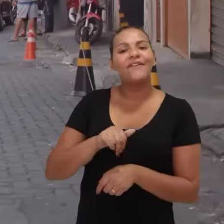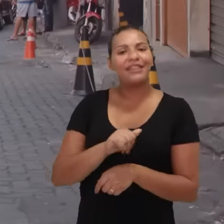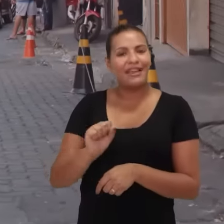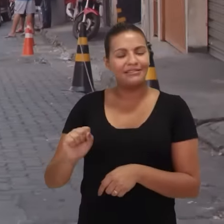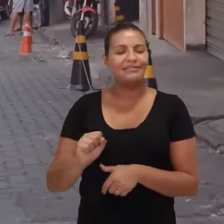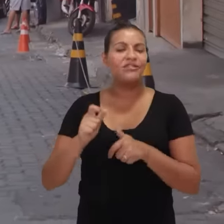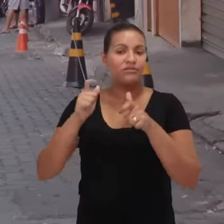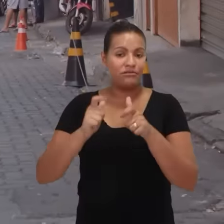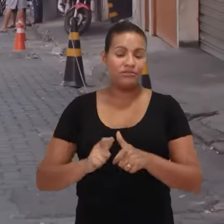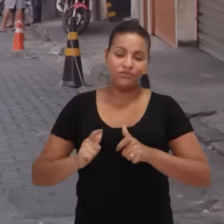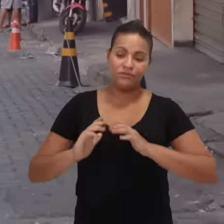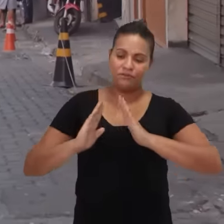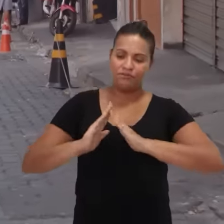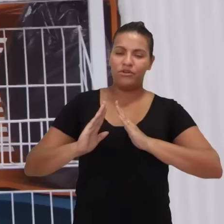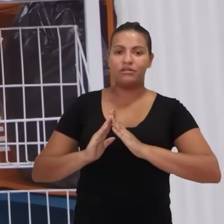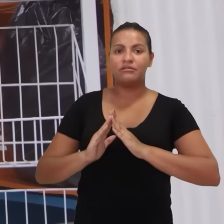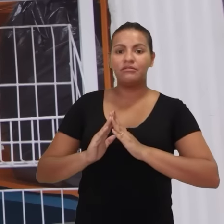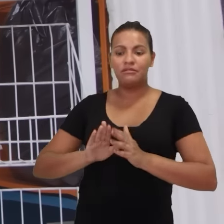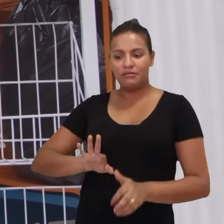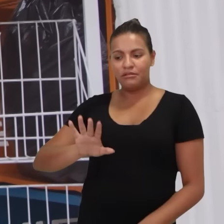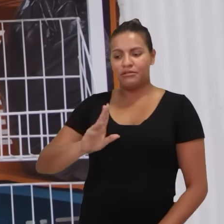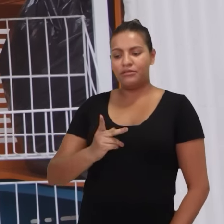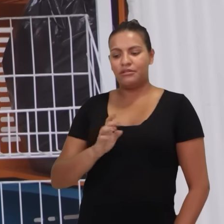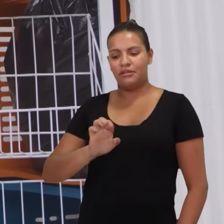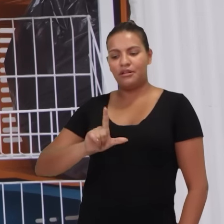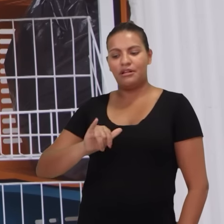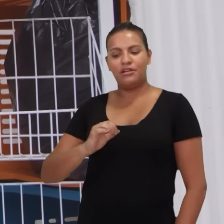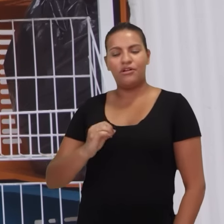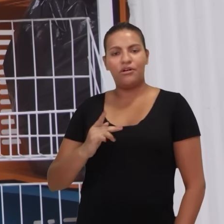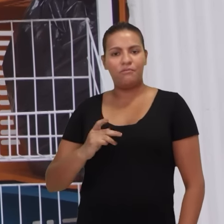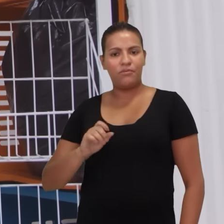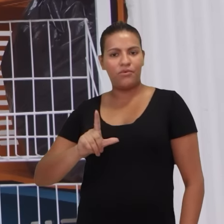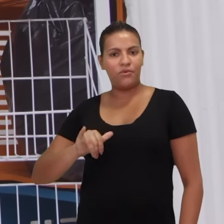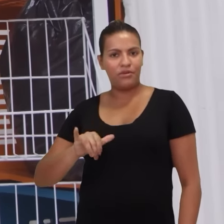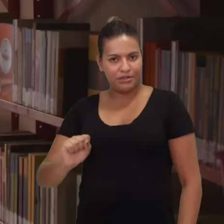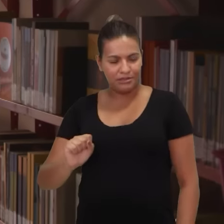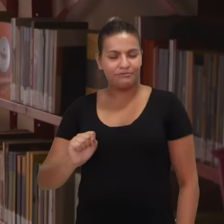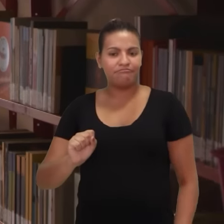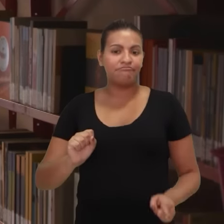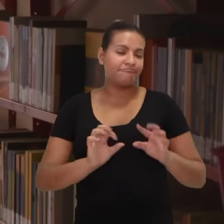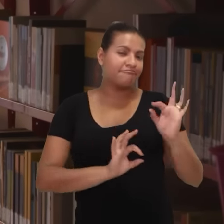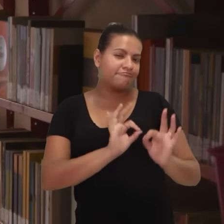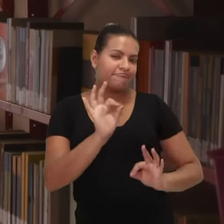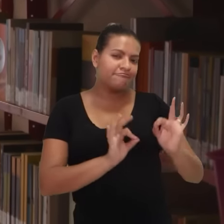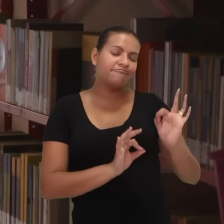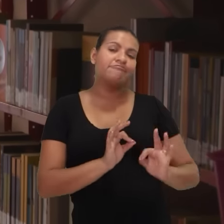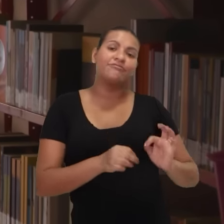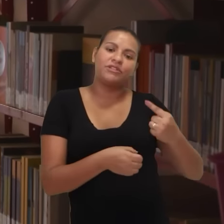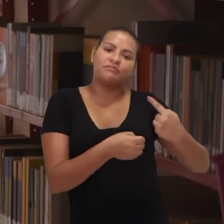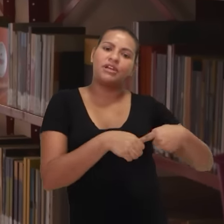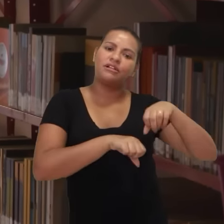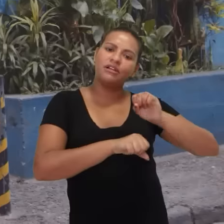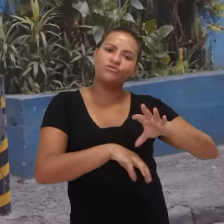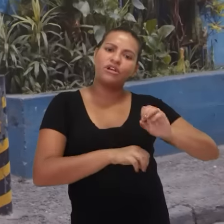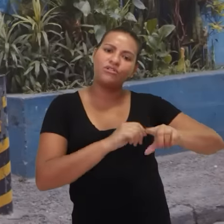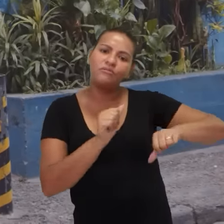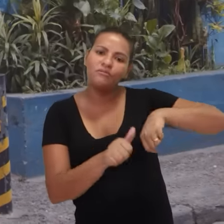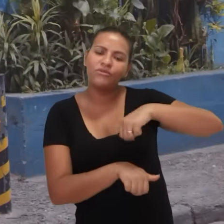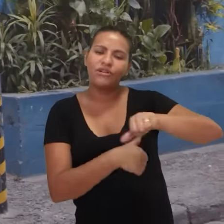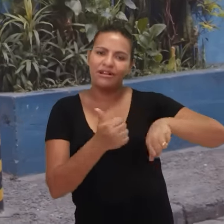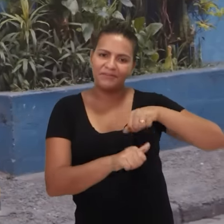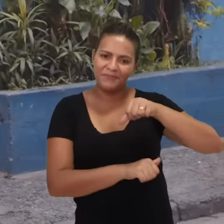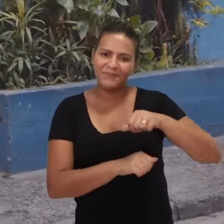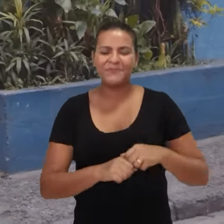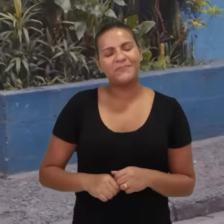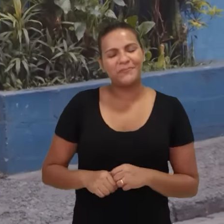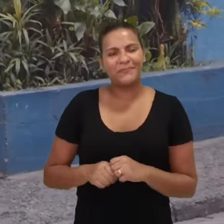Moradores de Heliópolis, bairro da Zona Sul da cidade, conhecido por seu projeto de se tornar um bairro educador. Na